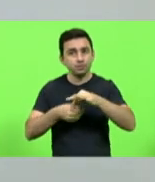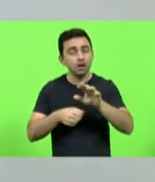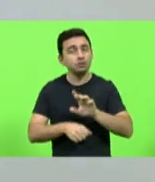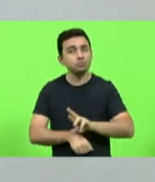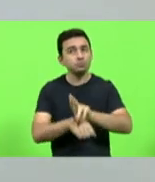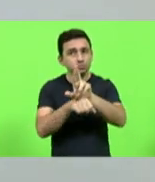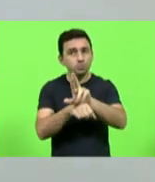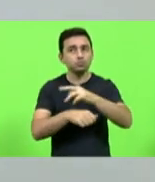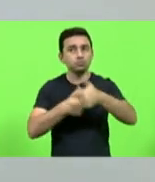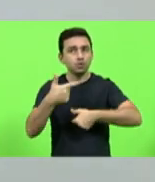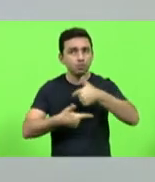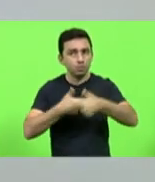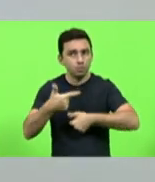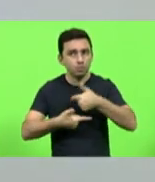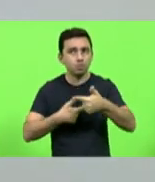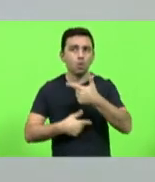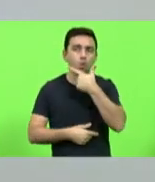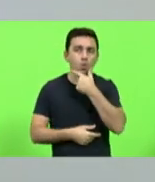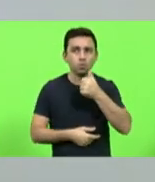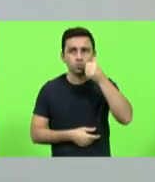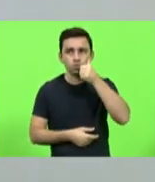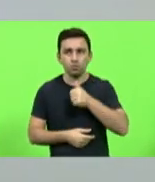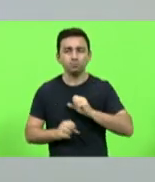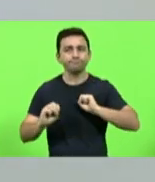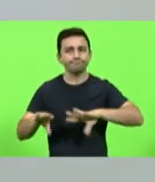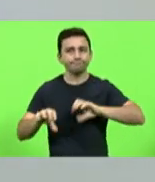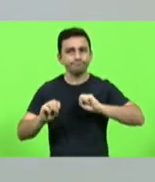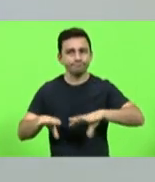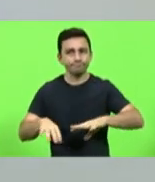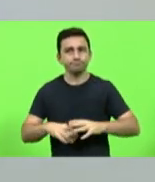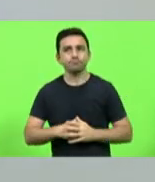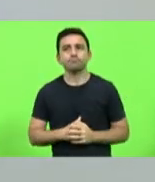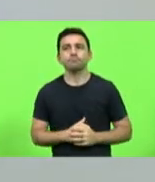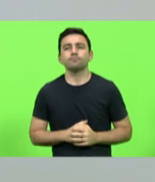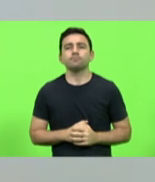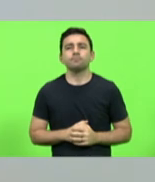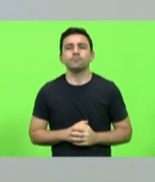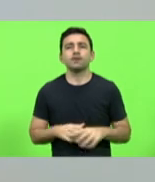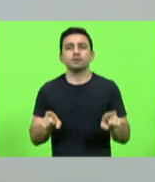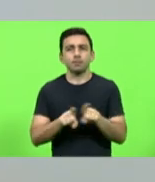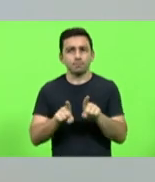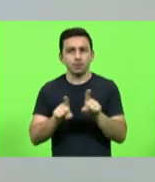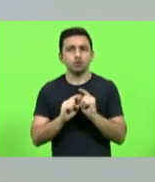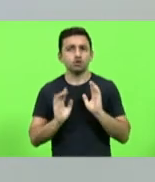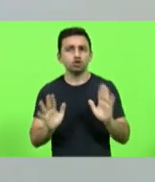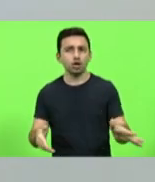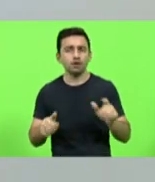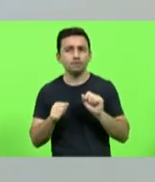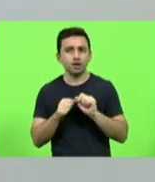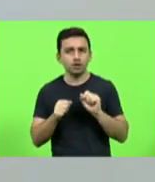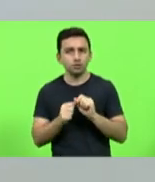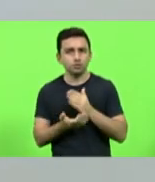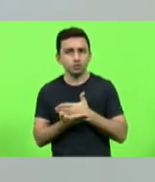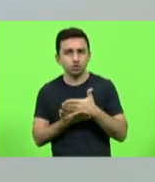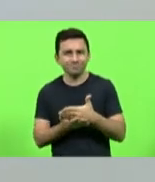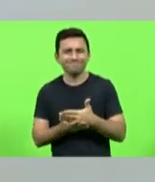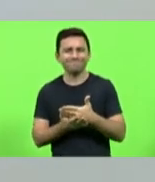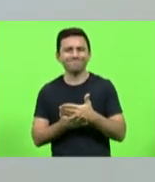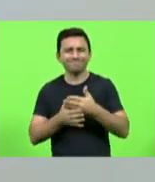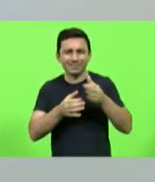dos trabalhadores e trabalhadoras da educação. Temos realizado com bastante